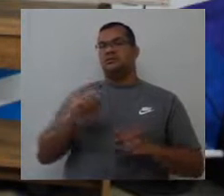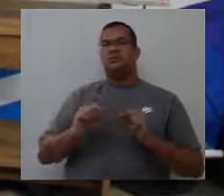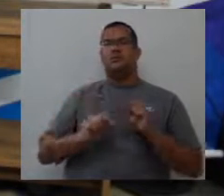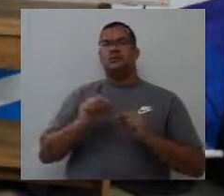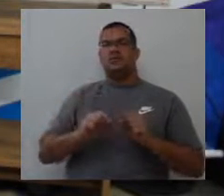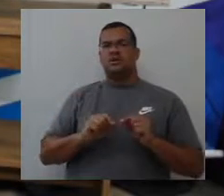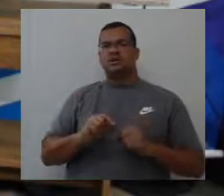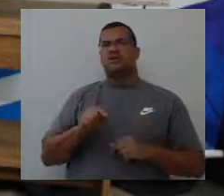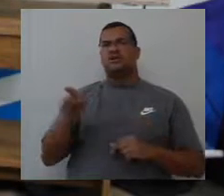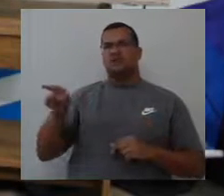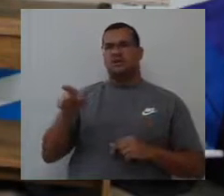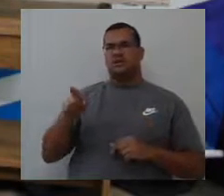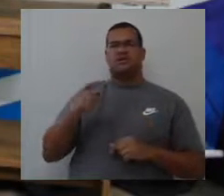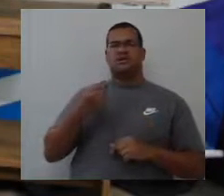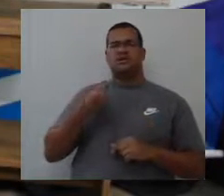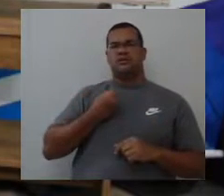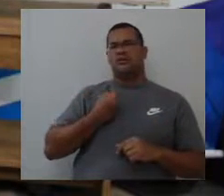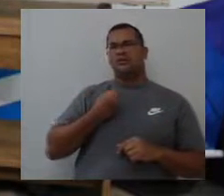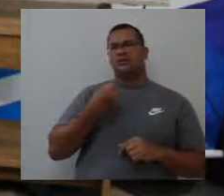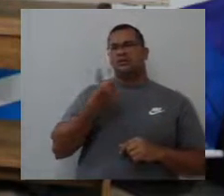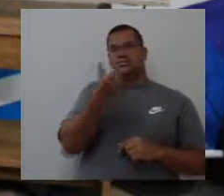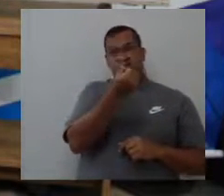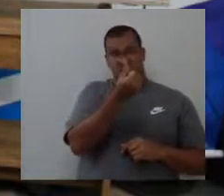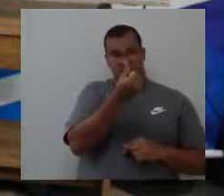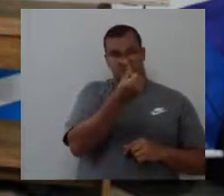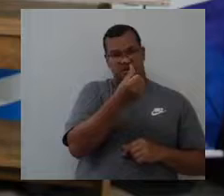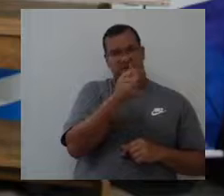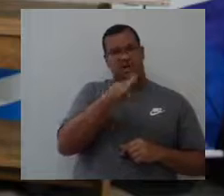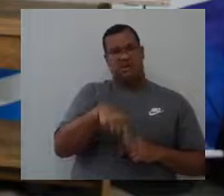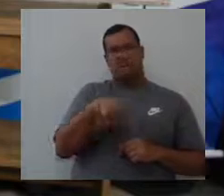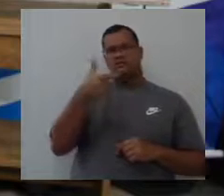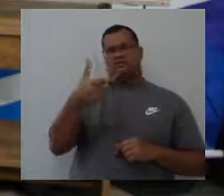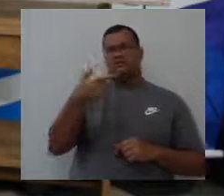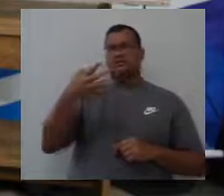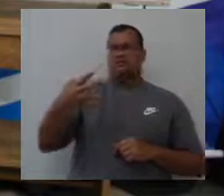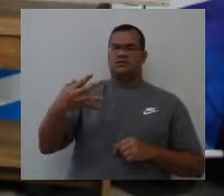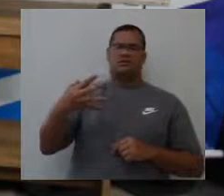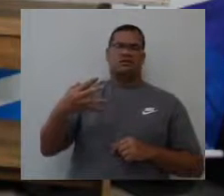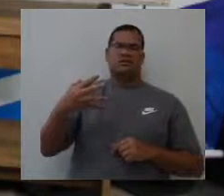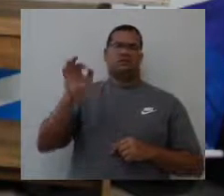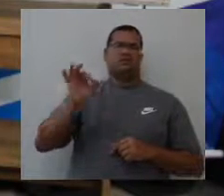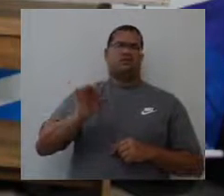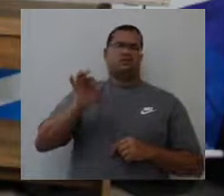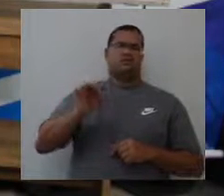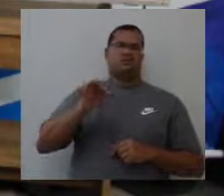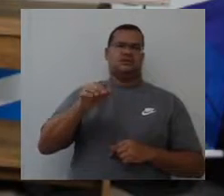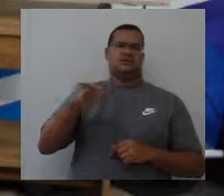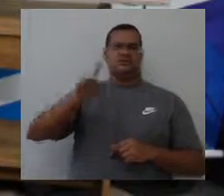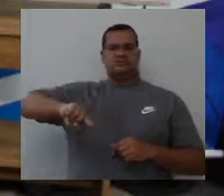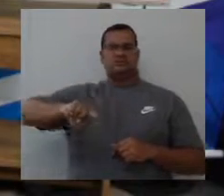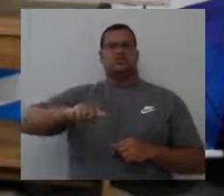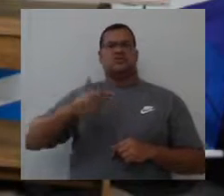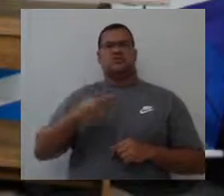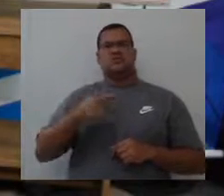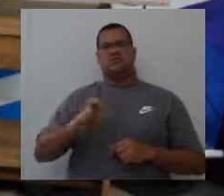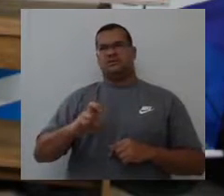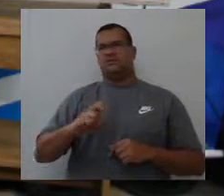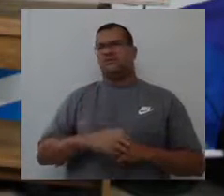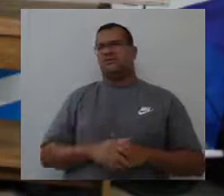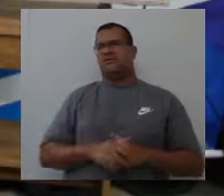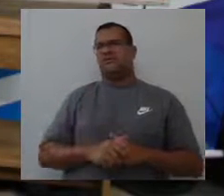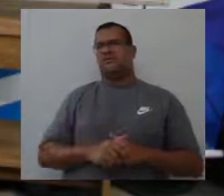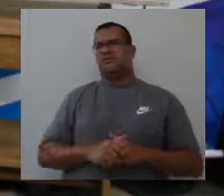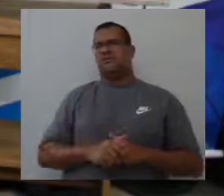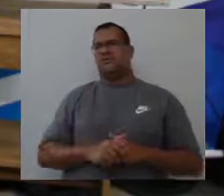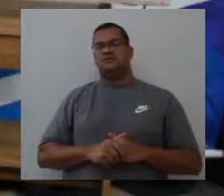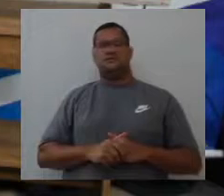com isso? Que o 6 equivale a 24% do número 25. Tu percebeu a ideia? Então, dessa